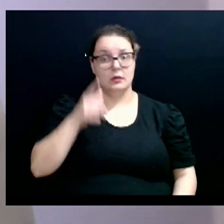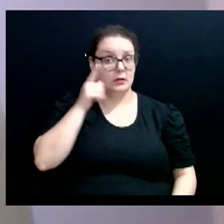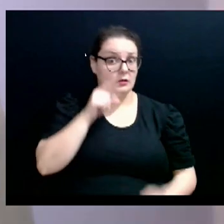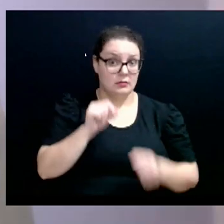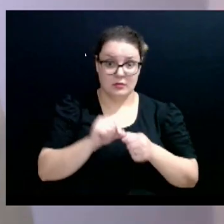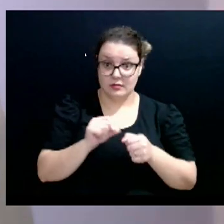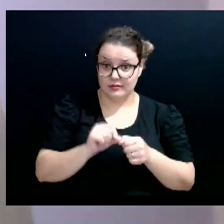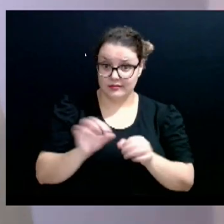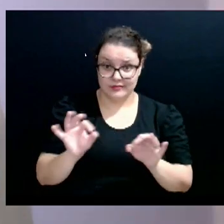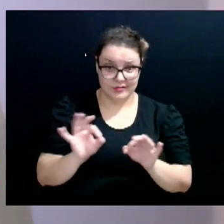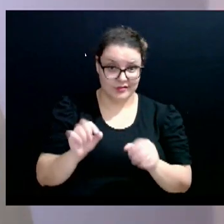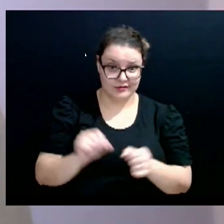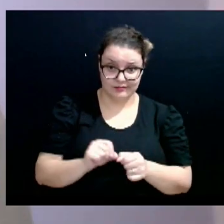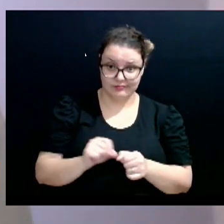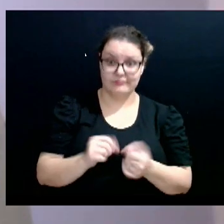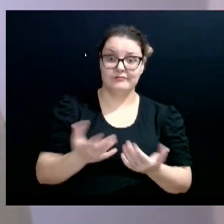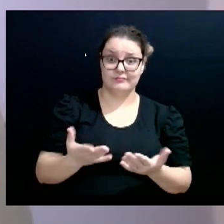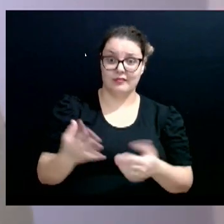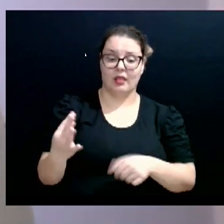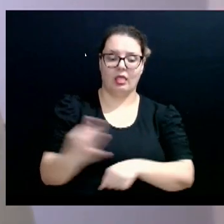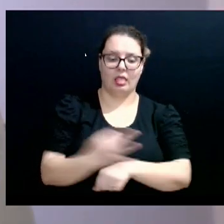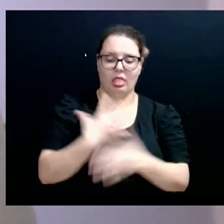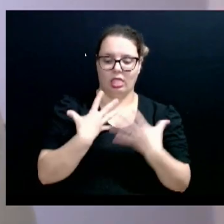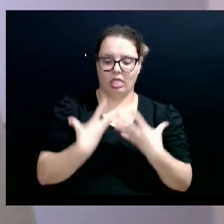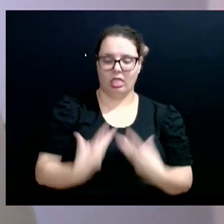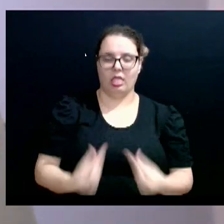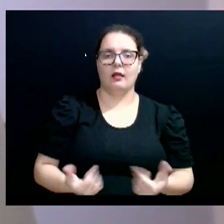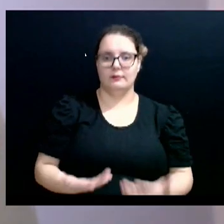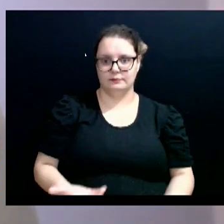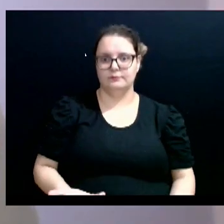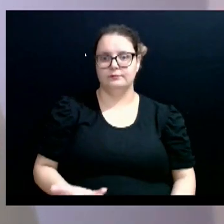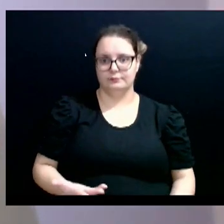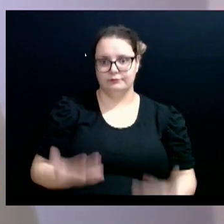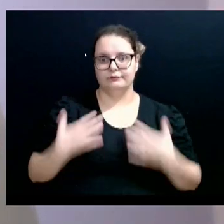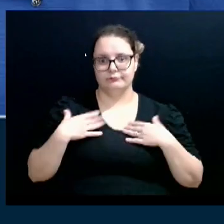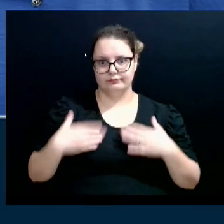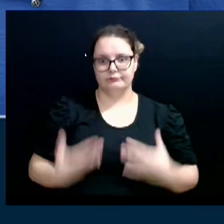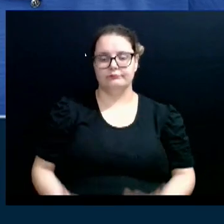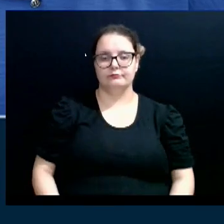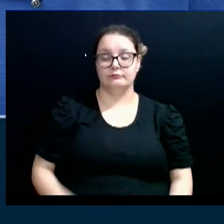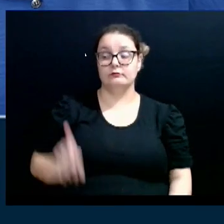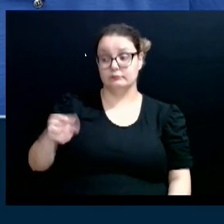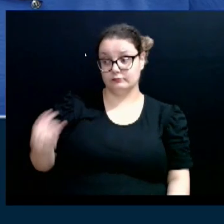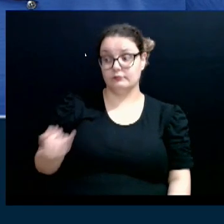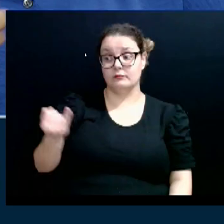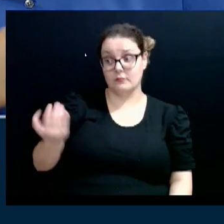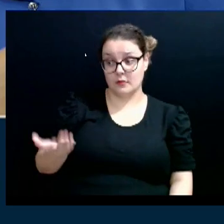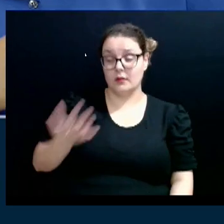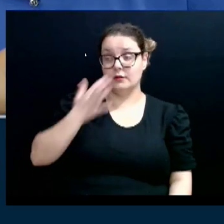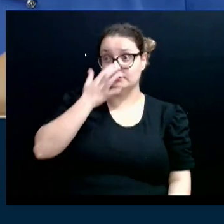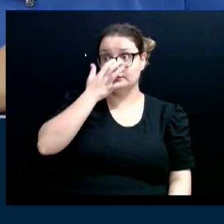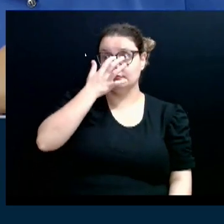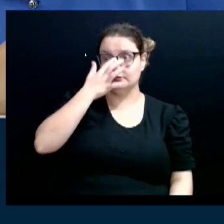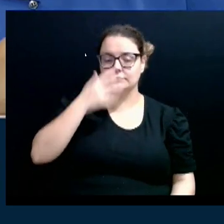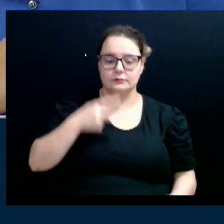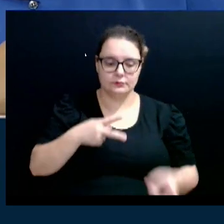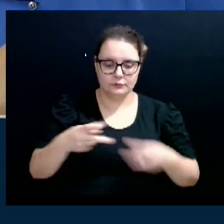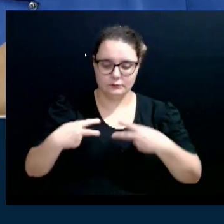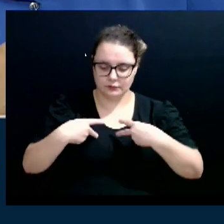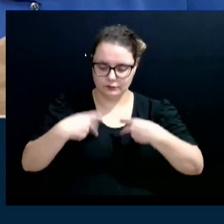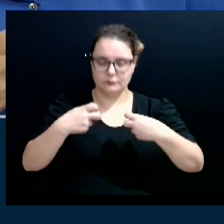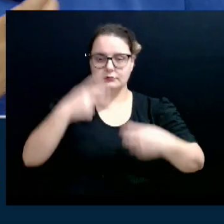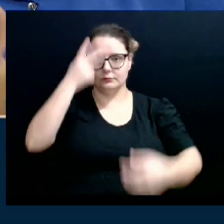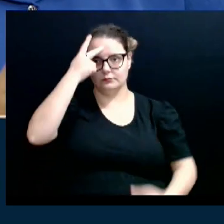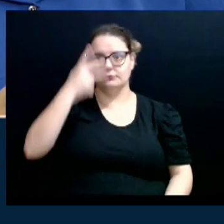Então, vai ser um esgotamento realmente total do seu corpo. A importância, né, da gente olhar para nós, né,